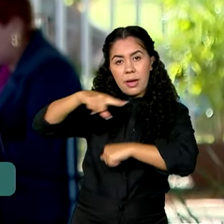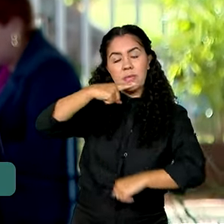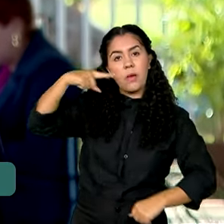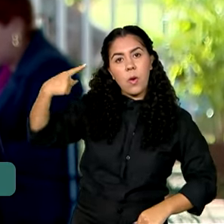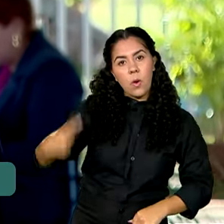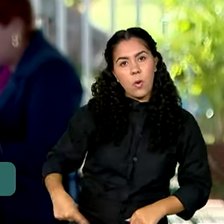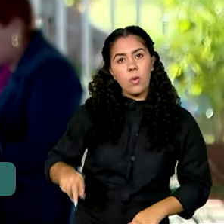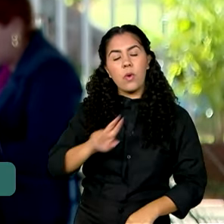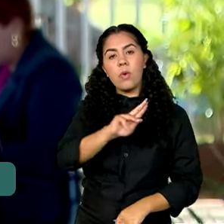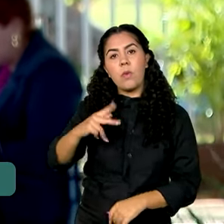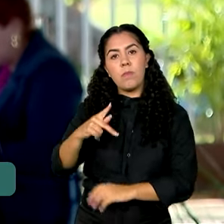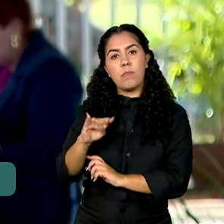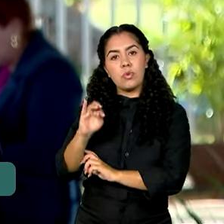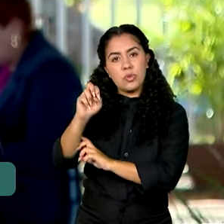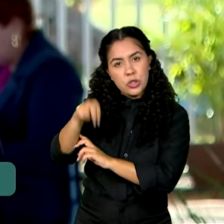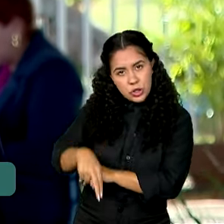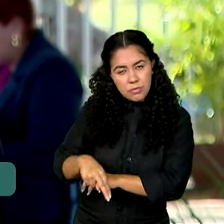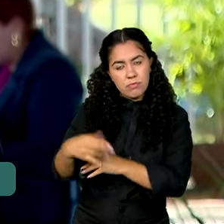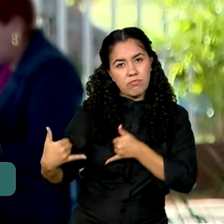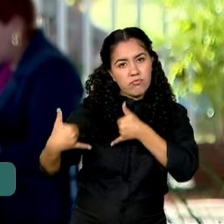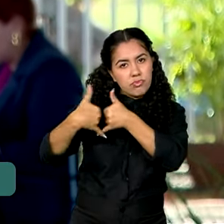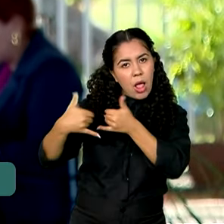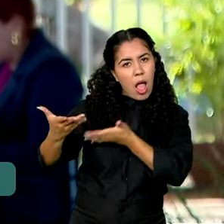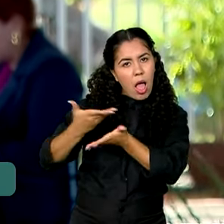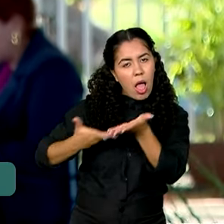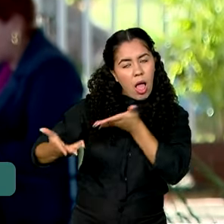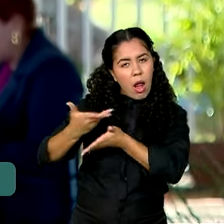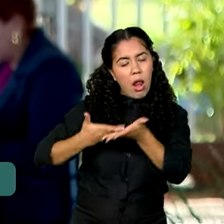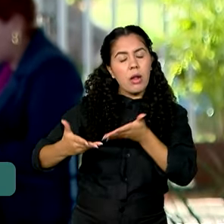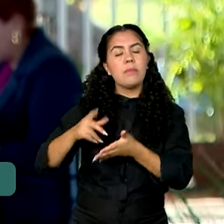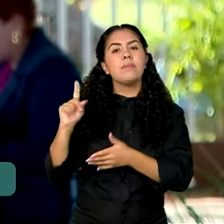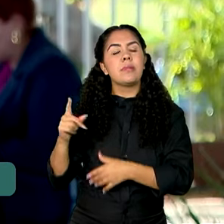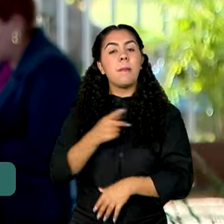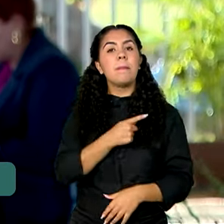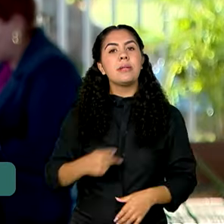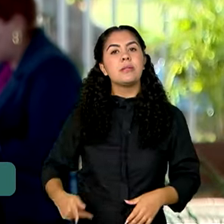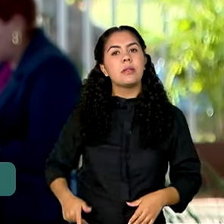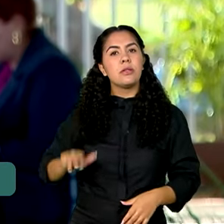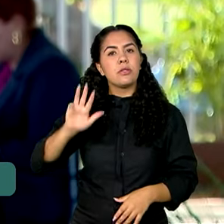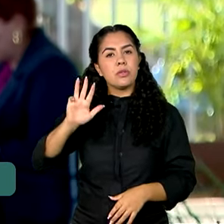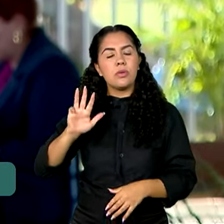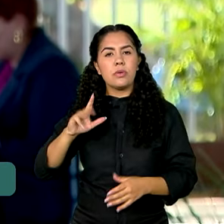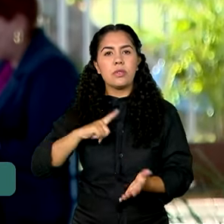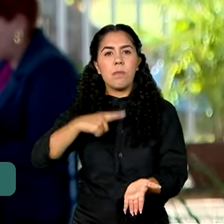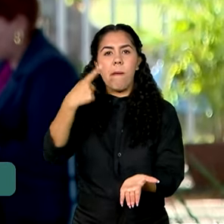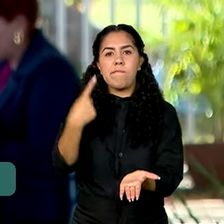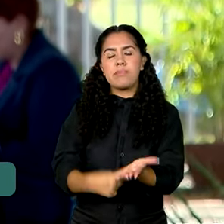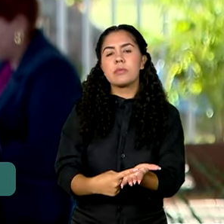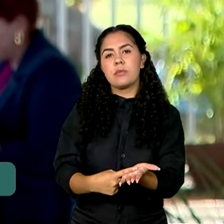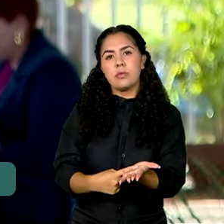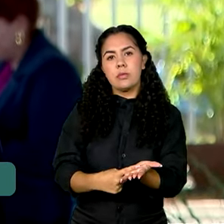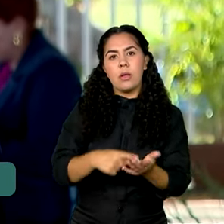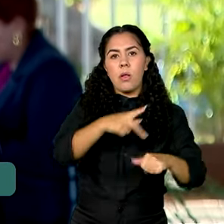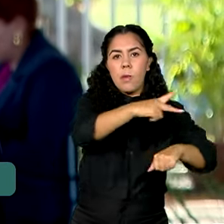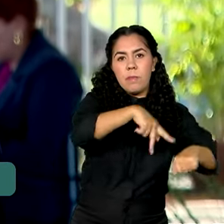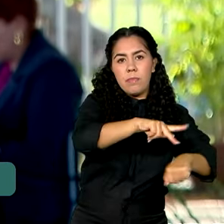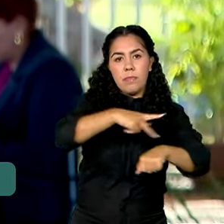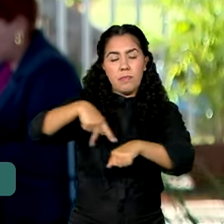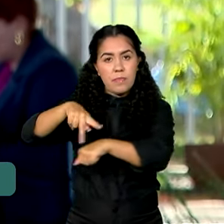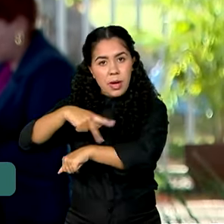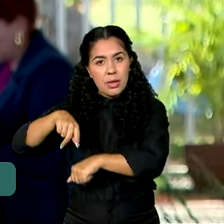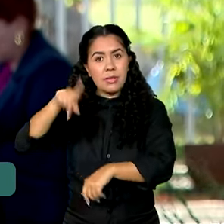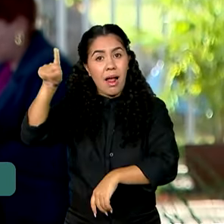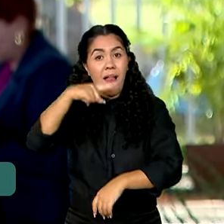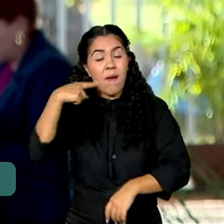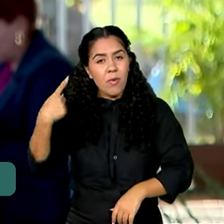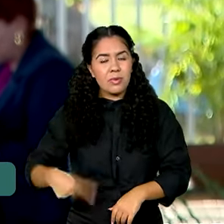participar de uma ligação com ele. O presidente Lula, estava previsto que ele tivesse uma reunião bilateral com o presidente russo lá na Rússia,